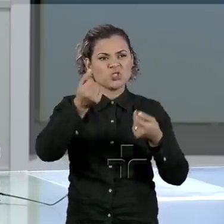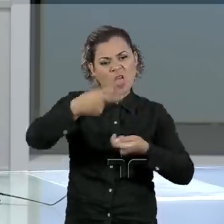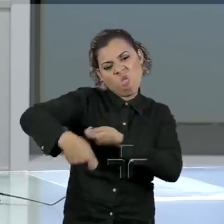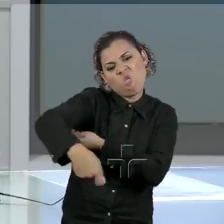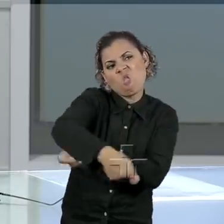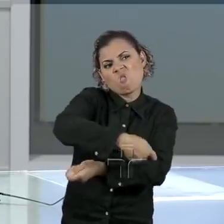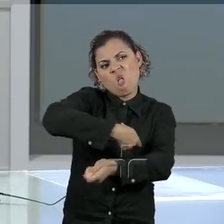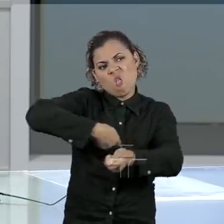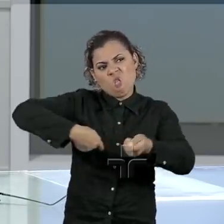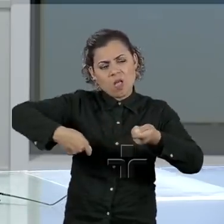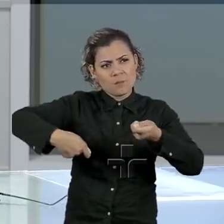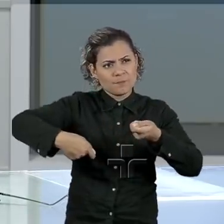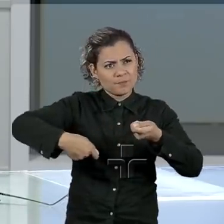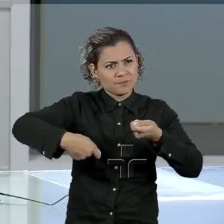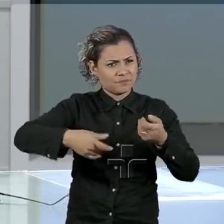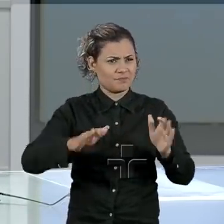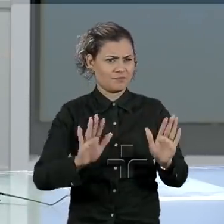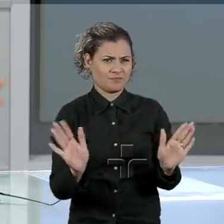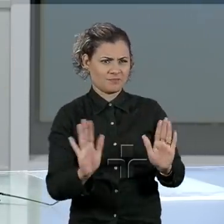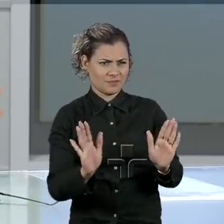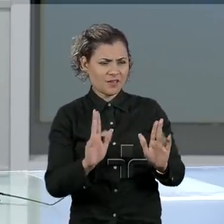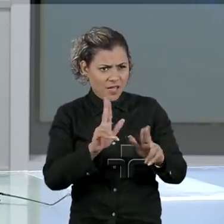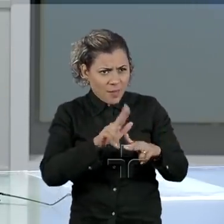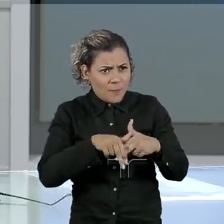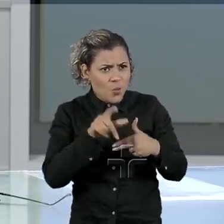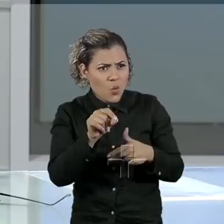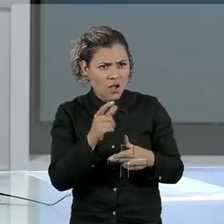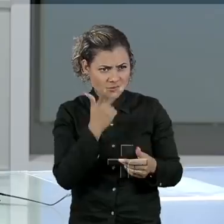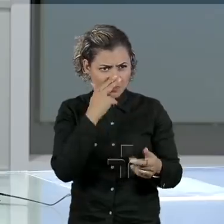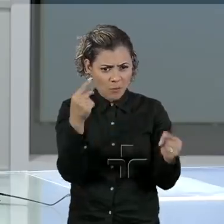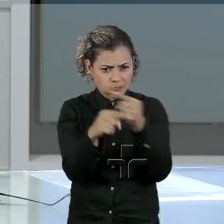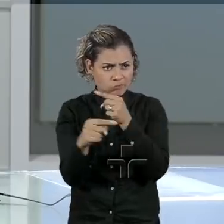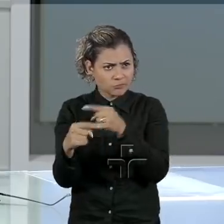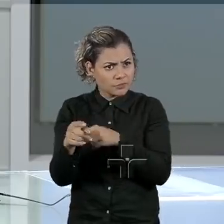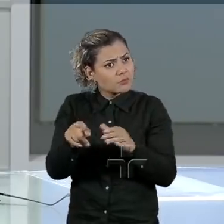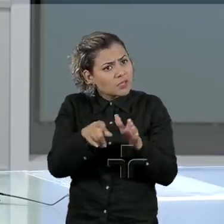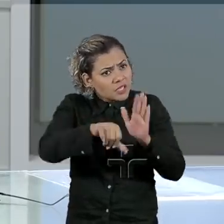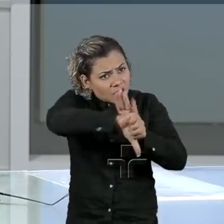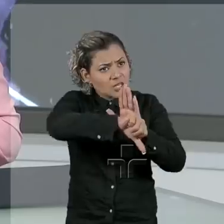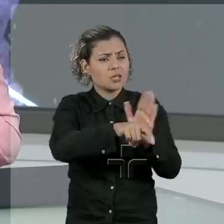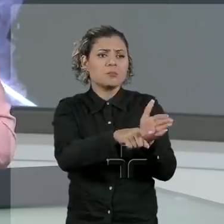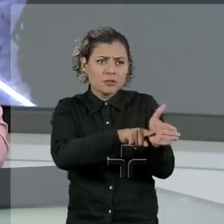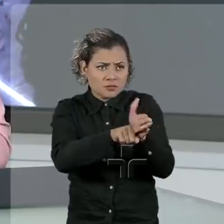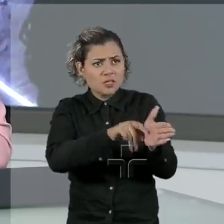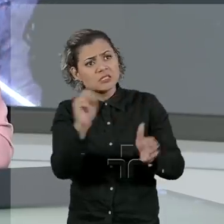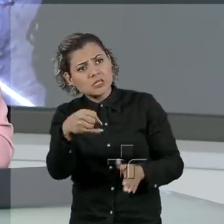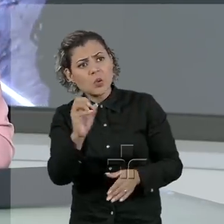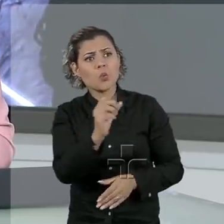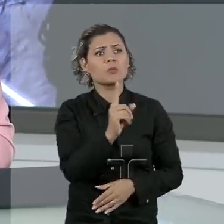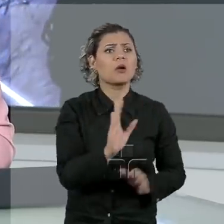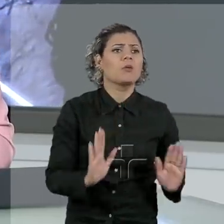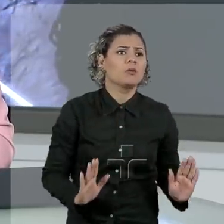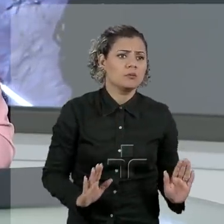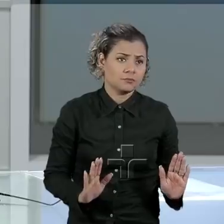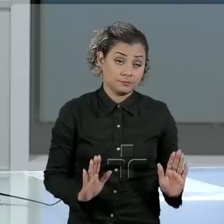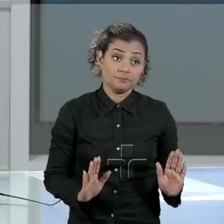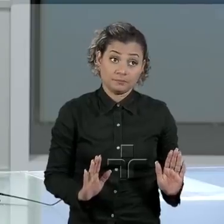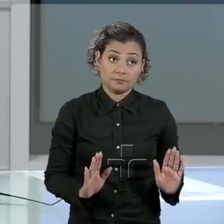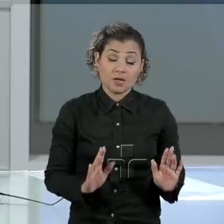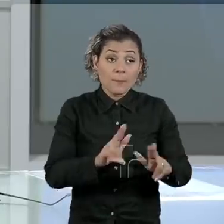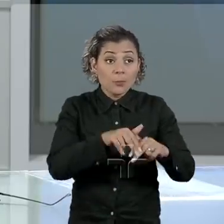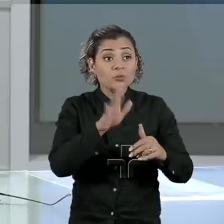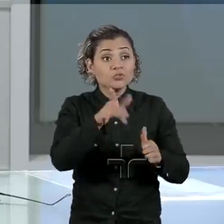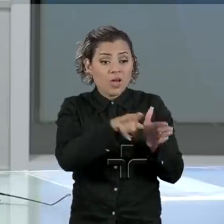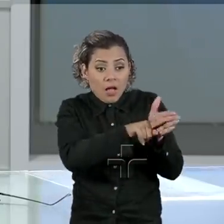faz, incide em acúmulos indevidos, precisam ser investigados. Se é lícito ou não. Se é lícito ou não. Isso foi